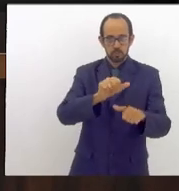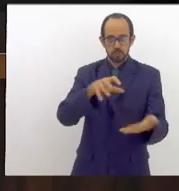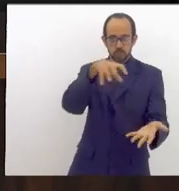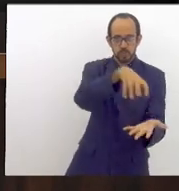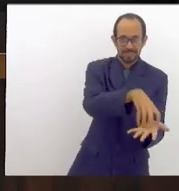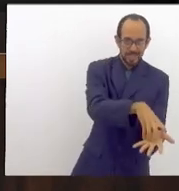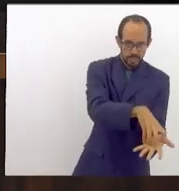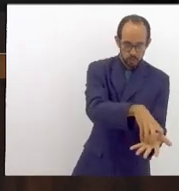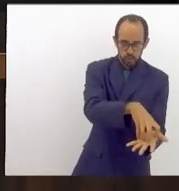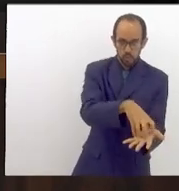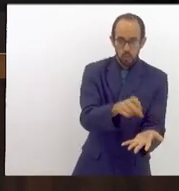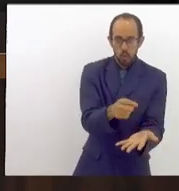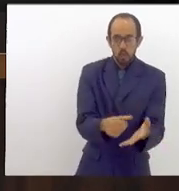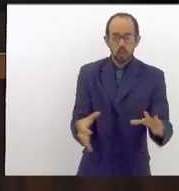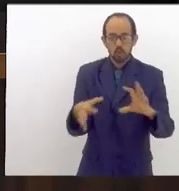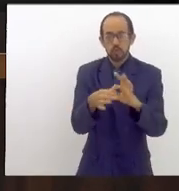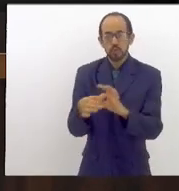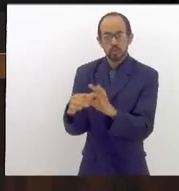setores da alérgicos